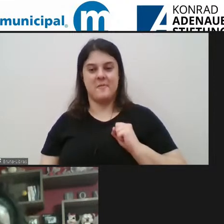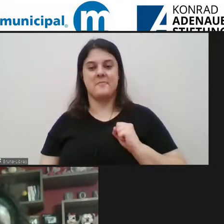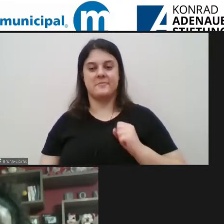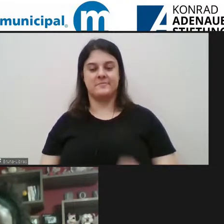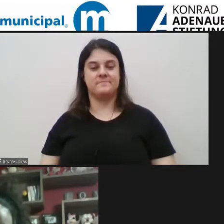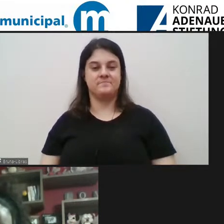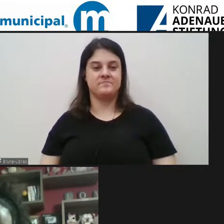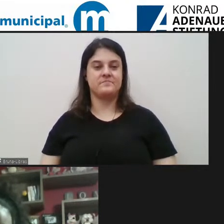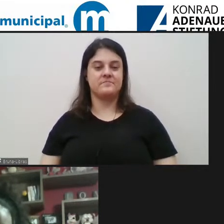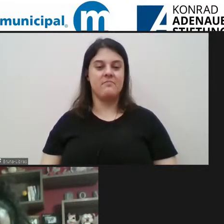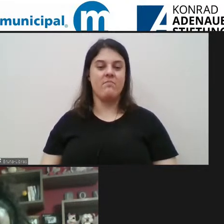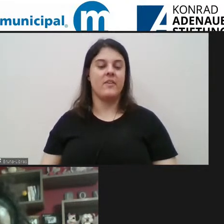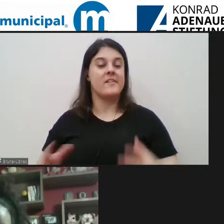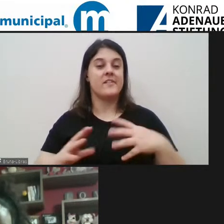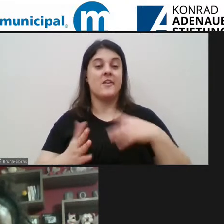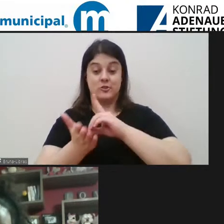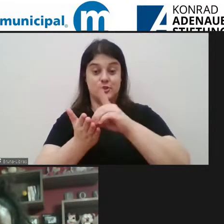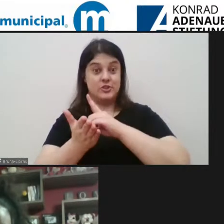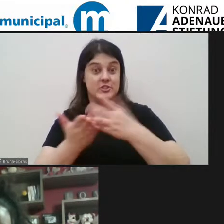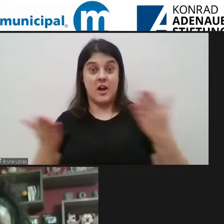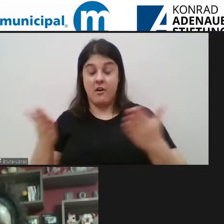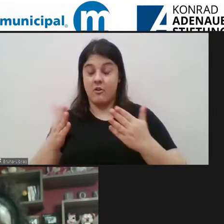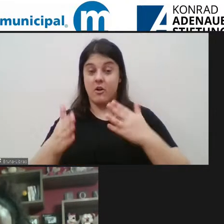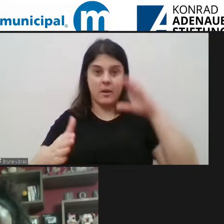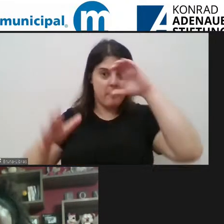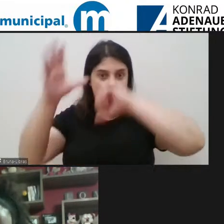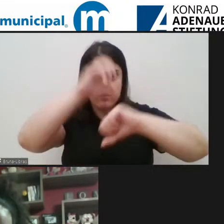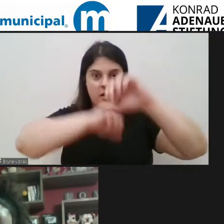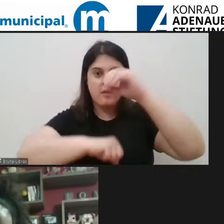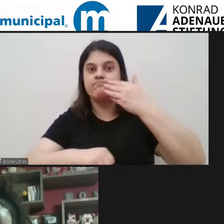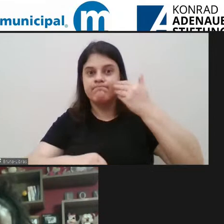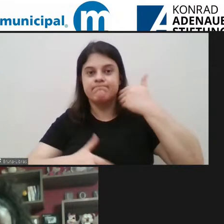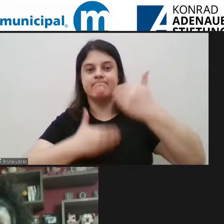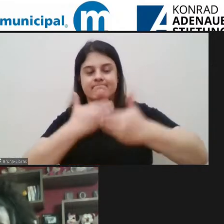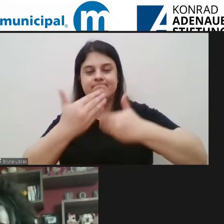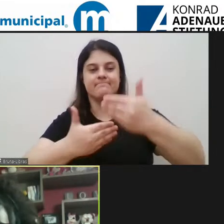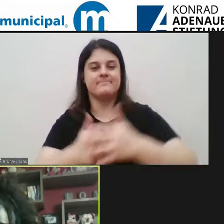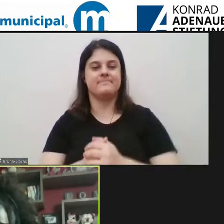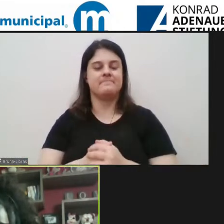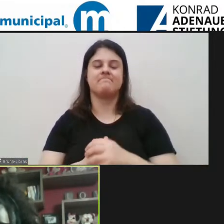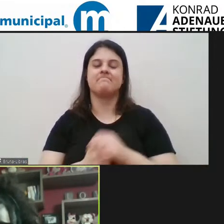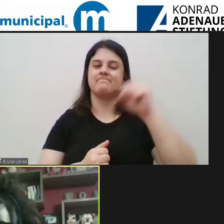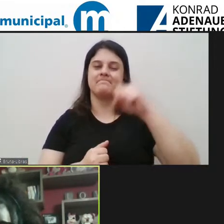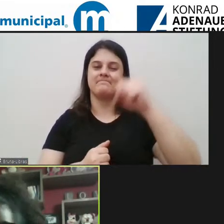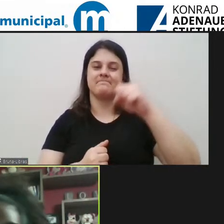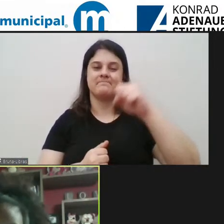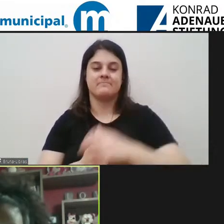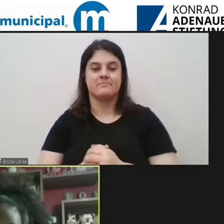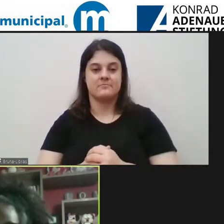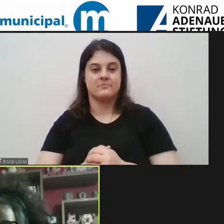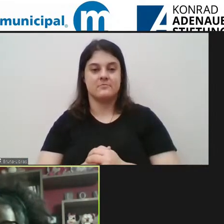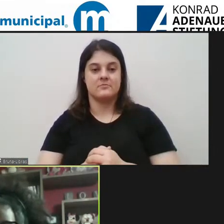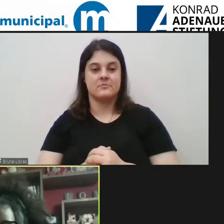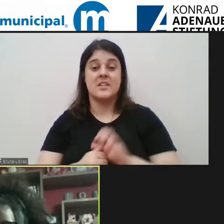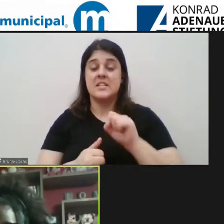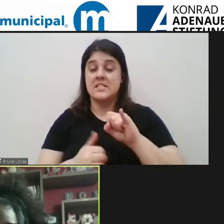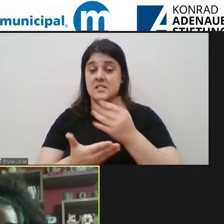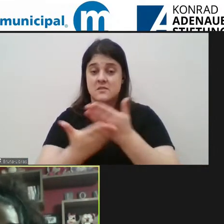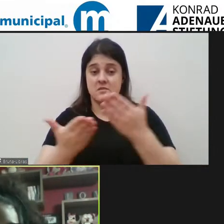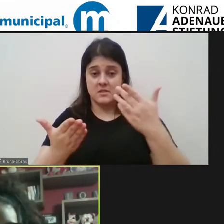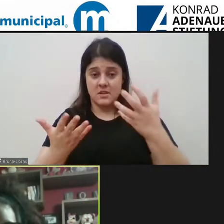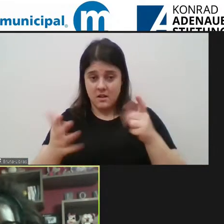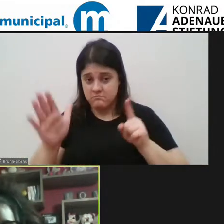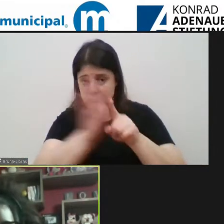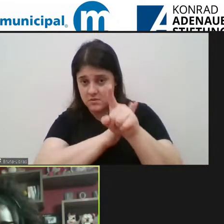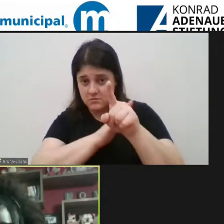eu adoro adoro esse mundo digital tá desafiando a gente viu Júlia está aprendendo devagarinho sim com certeza bom só quem quiser fazer